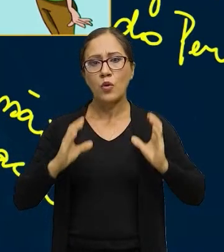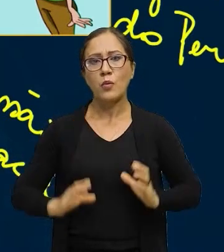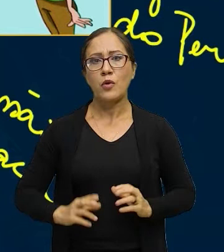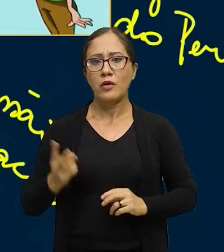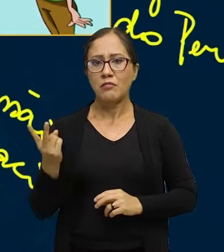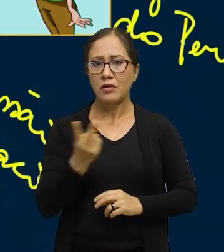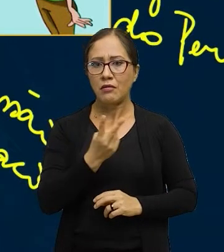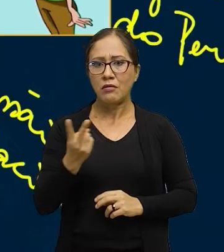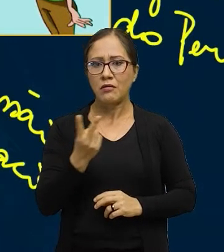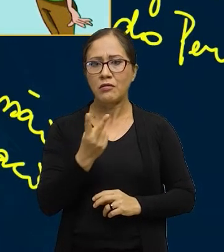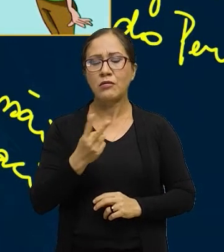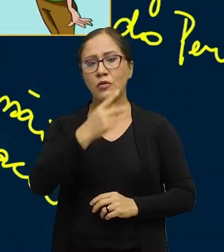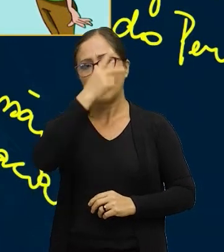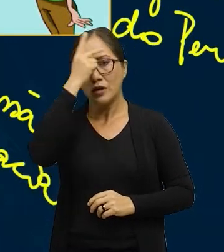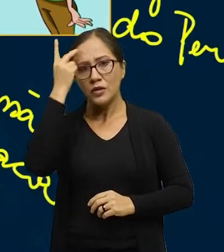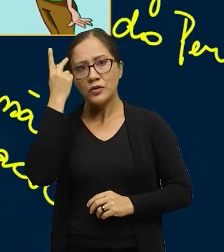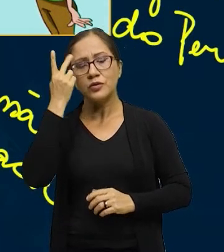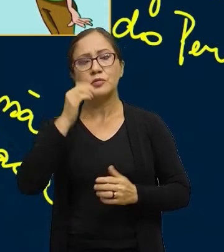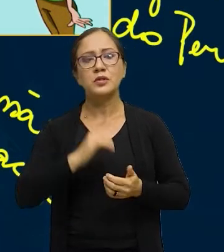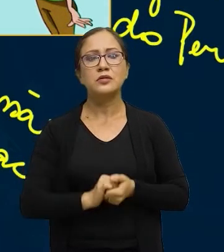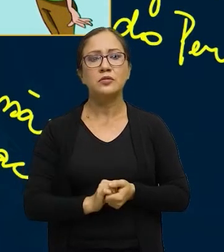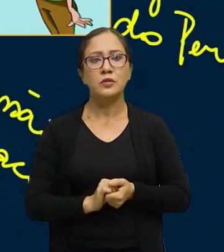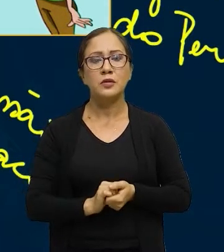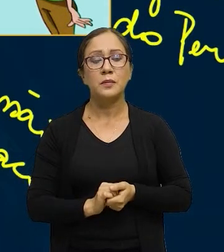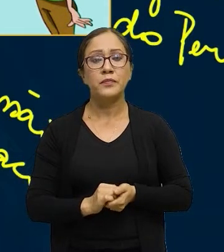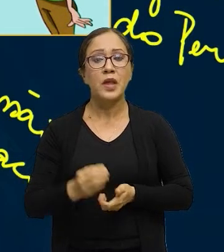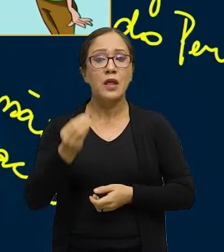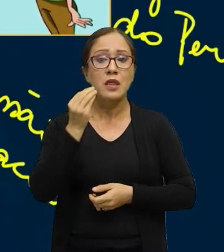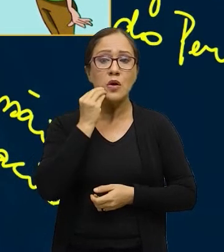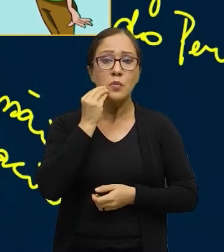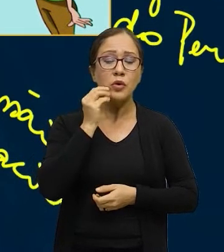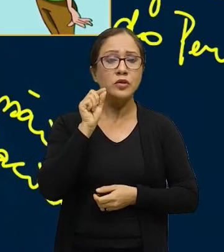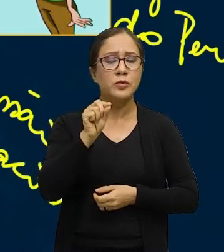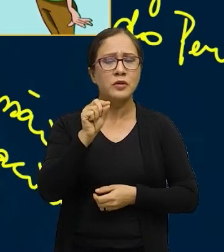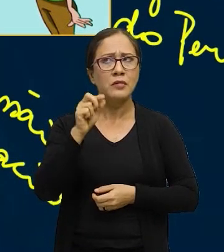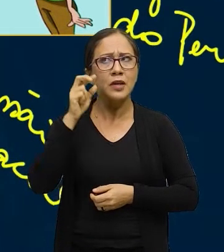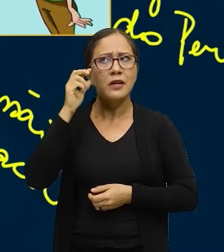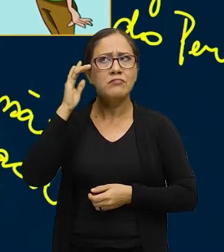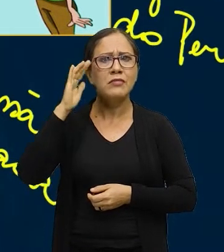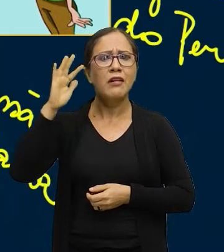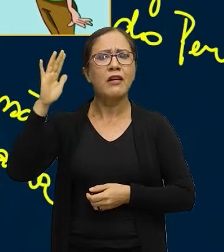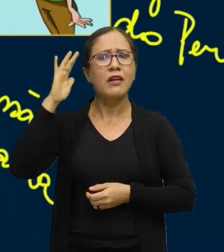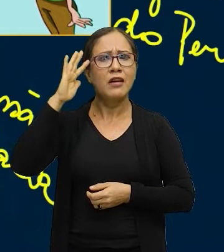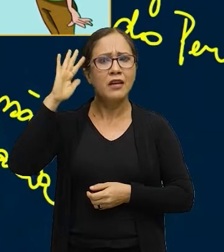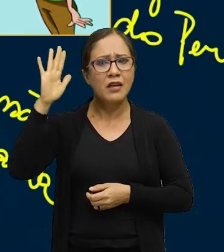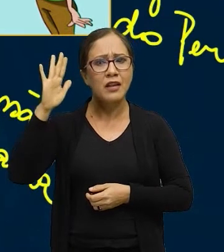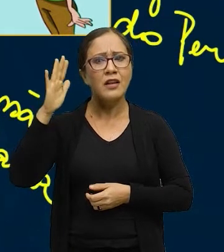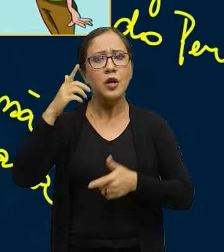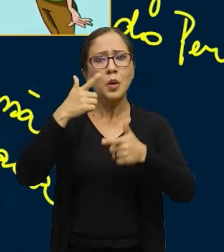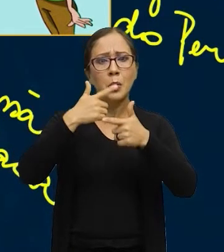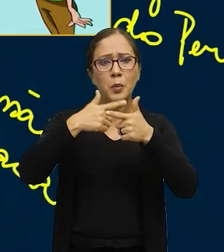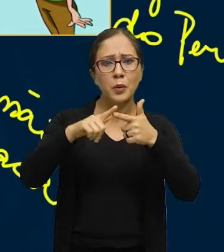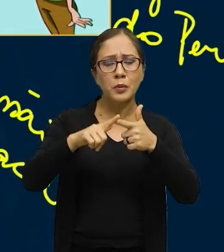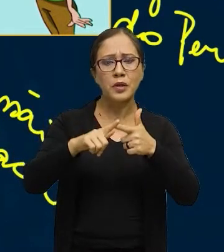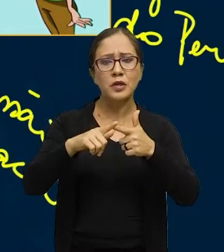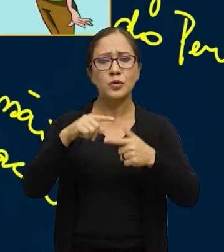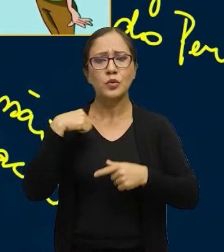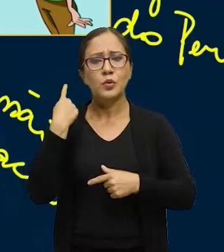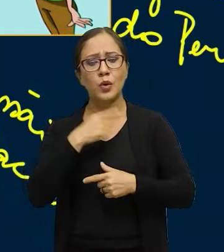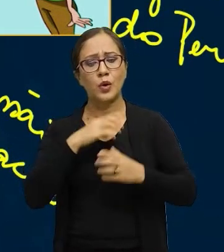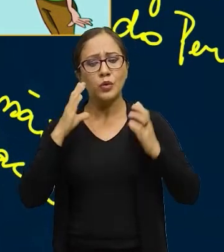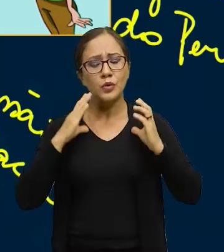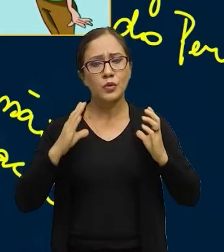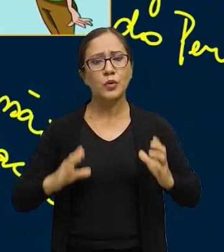personagens humanos, e assim dá uma oportunidade para reflexão sobre nossos próprios